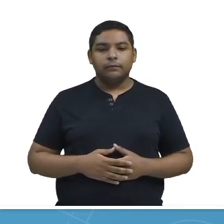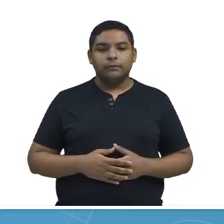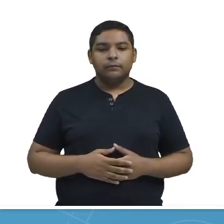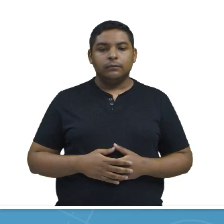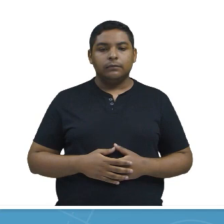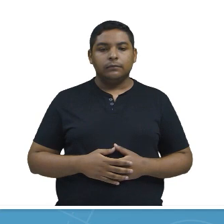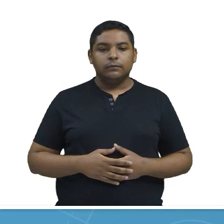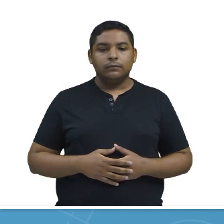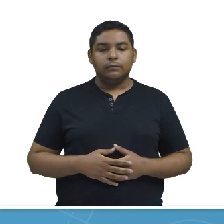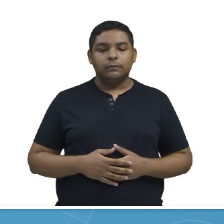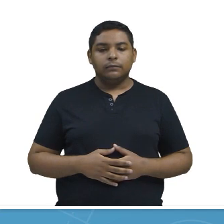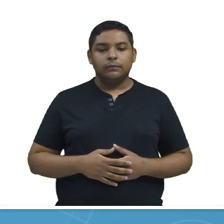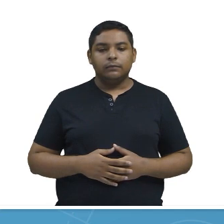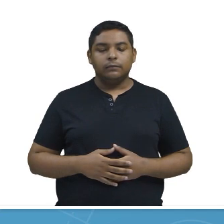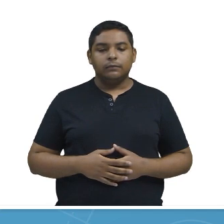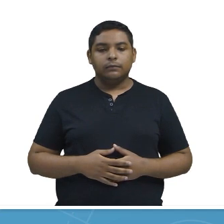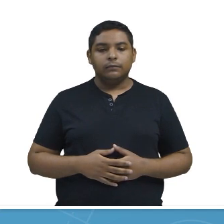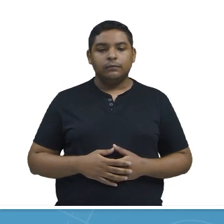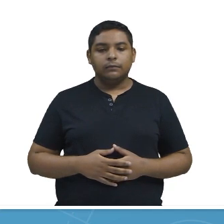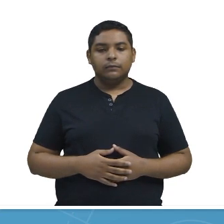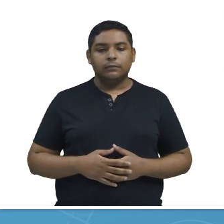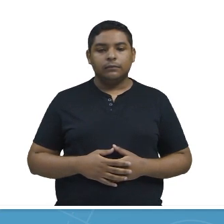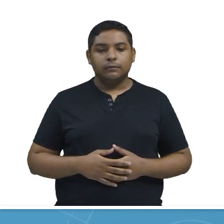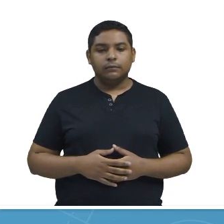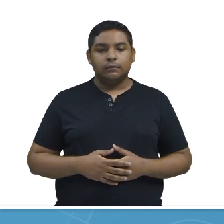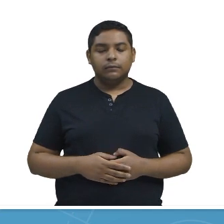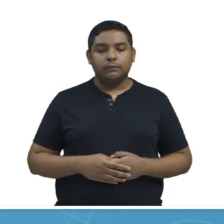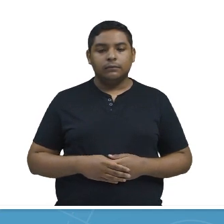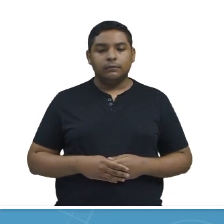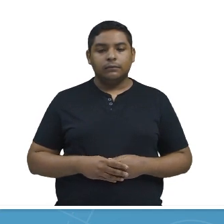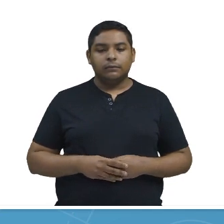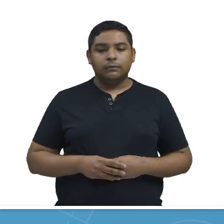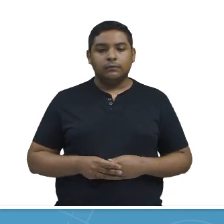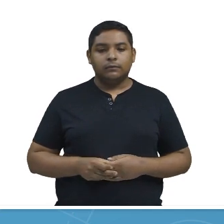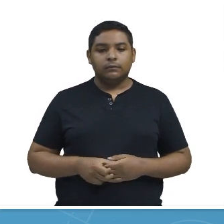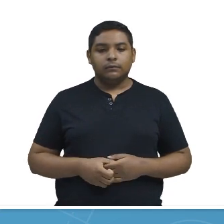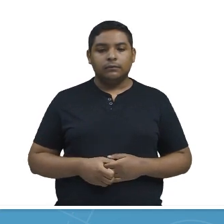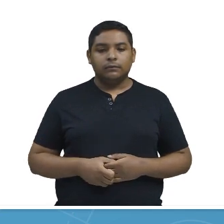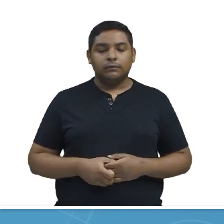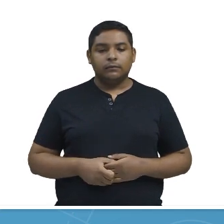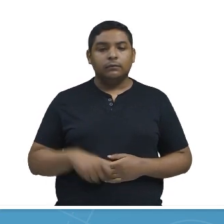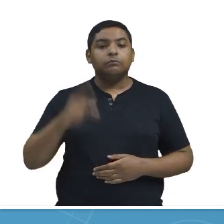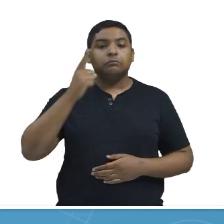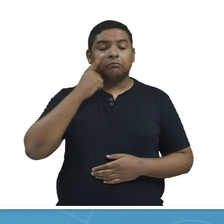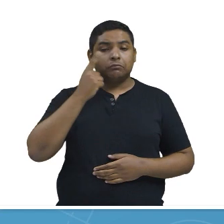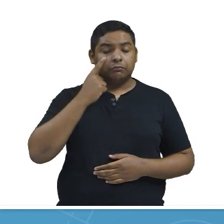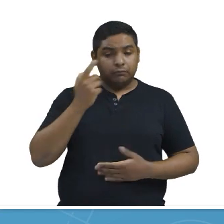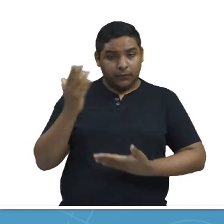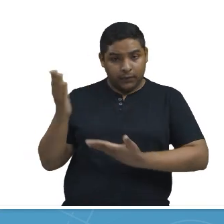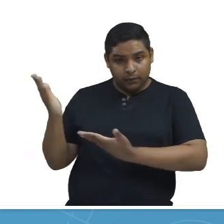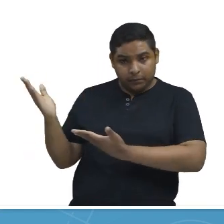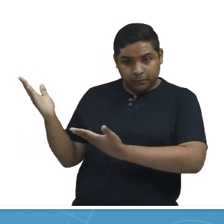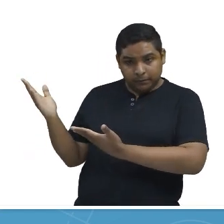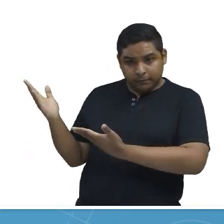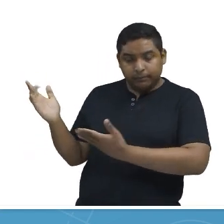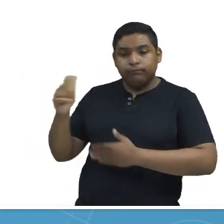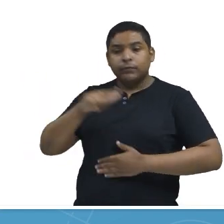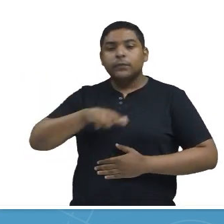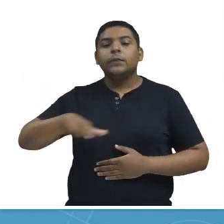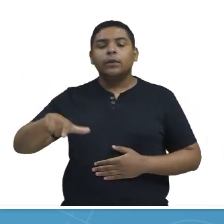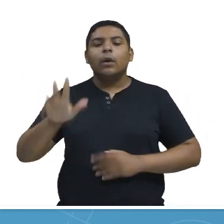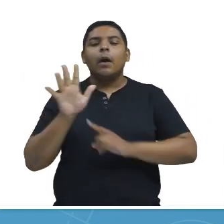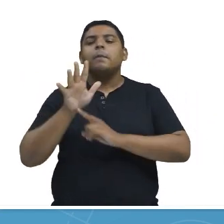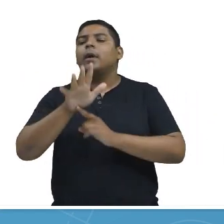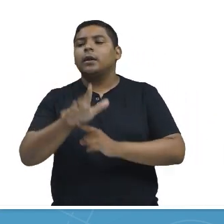This is the book whose title I couldn't remember. Olha aí, novamente o whose aparecendo. Ele vem